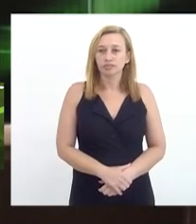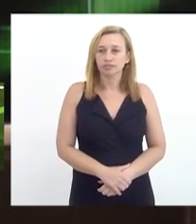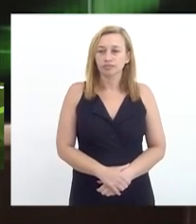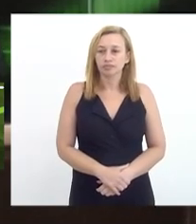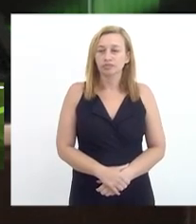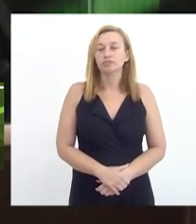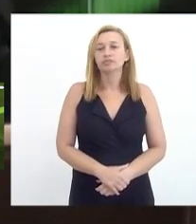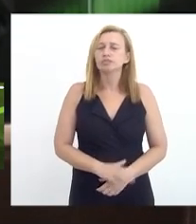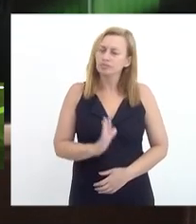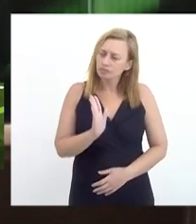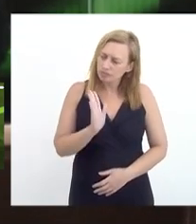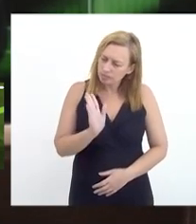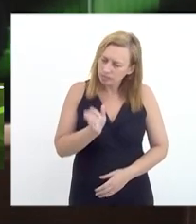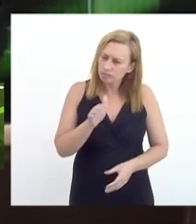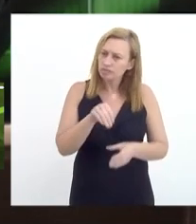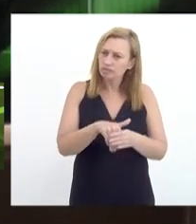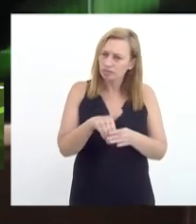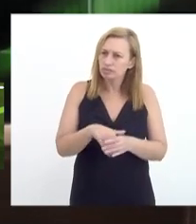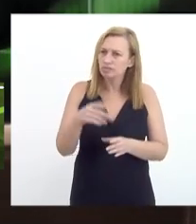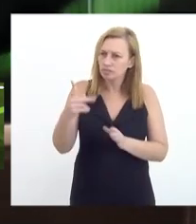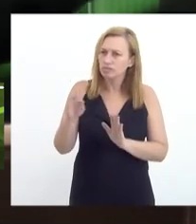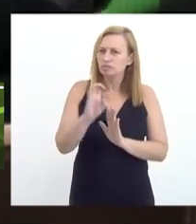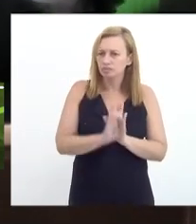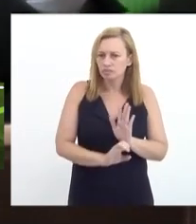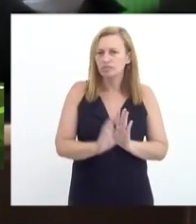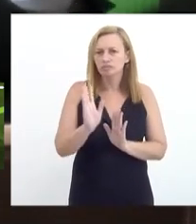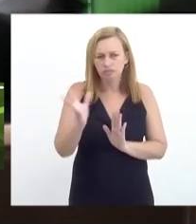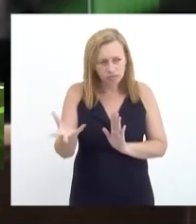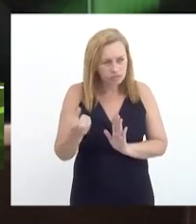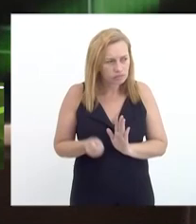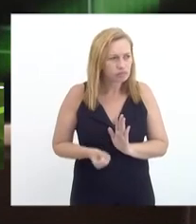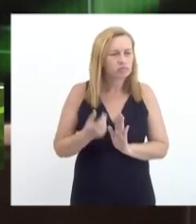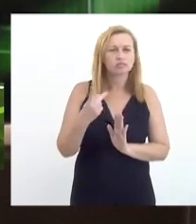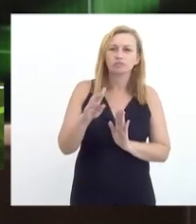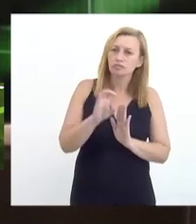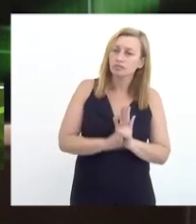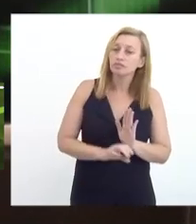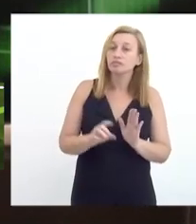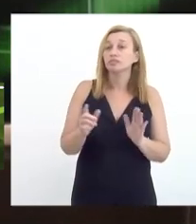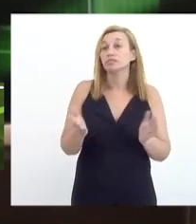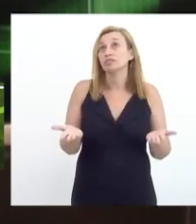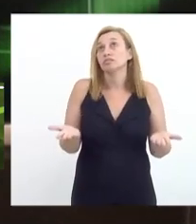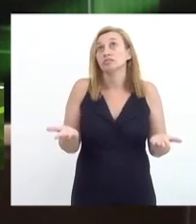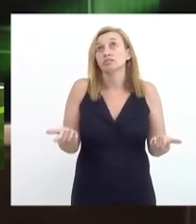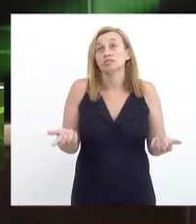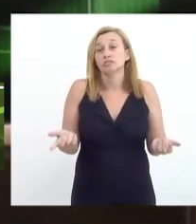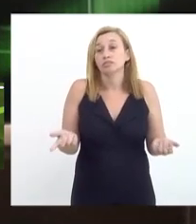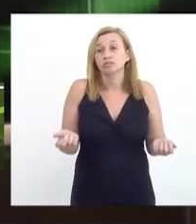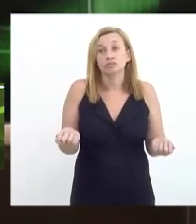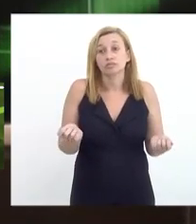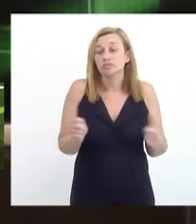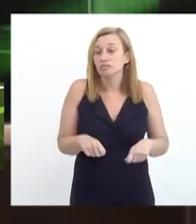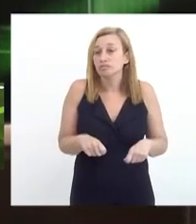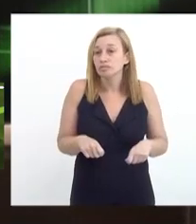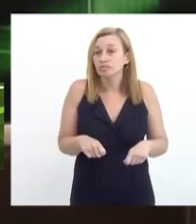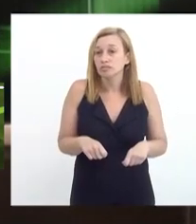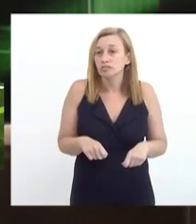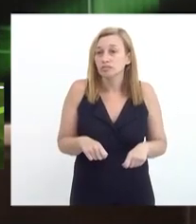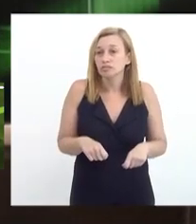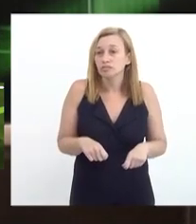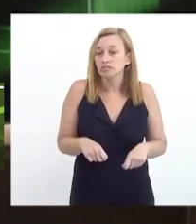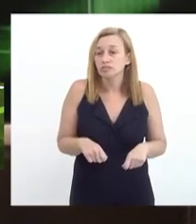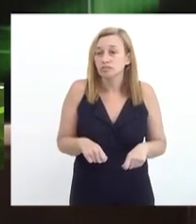Não, mas vamos botar A emenda Da vossa excelência A gente vai acatar A emenda Só que não dá Não dá para dizer Que